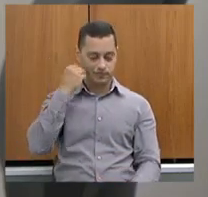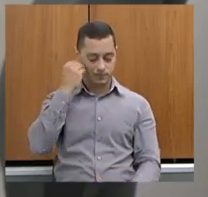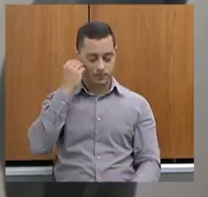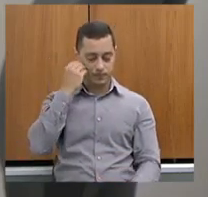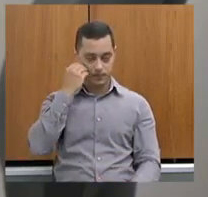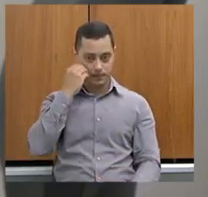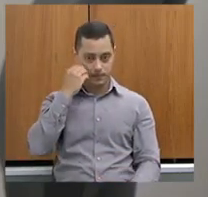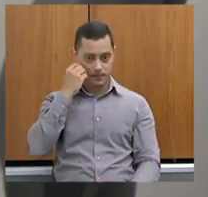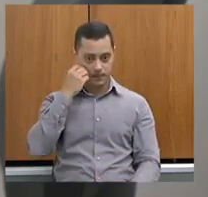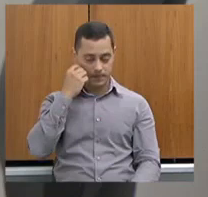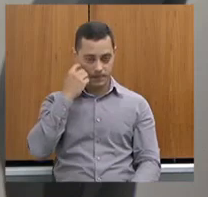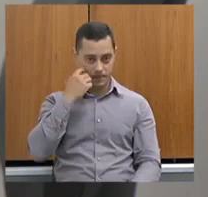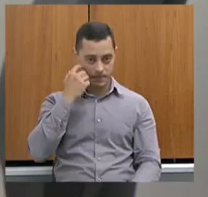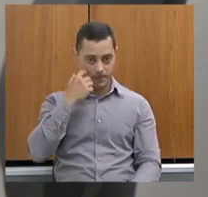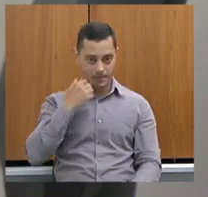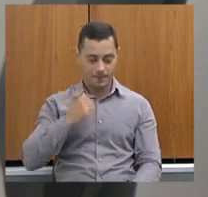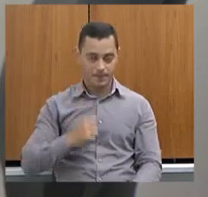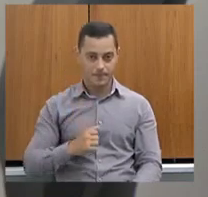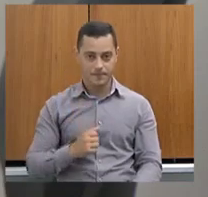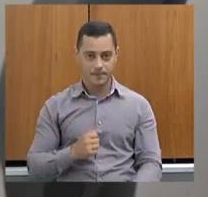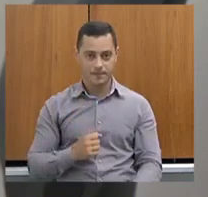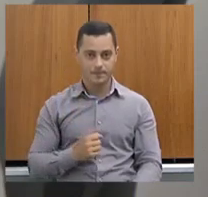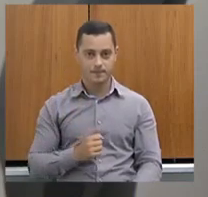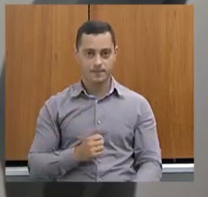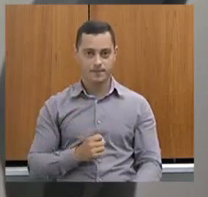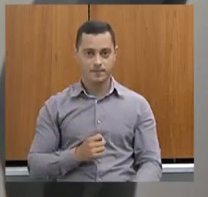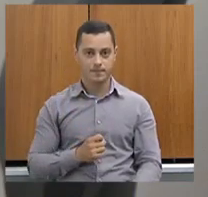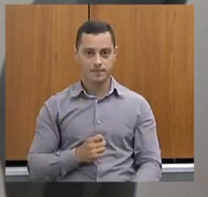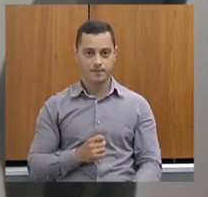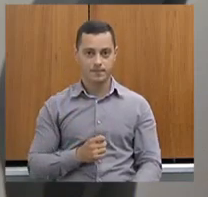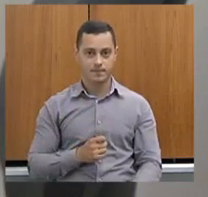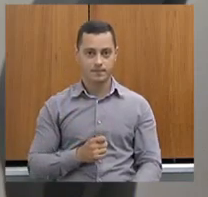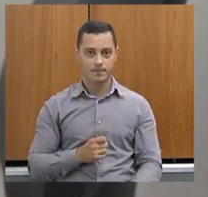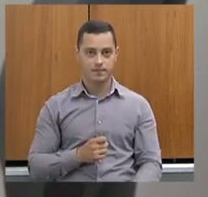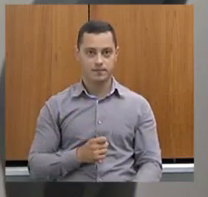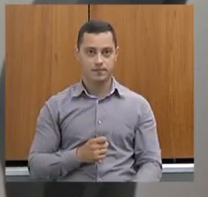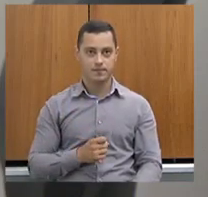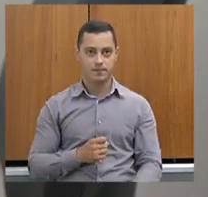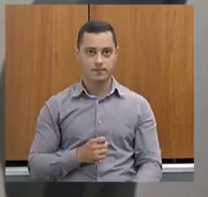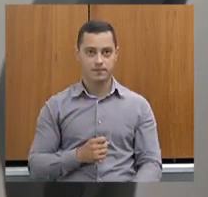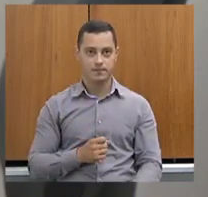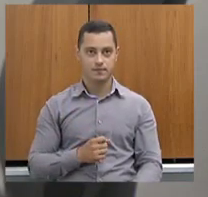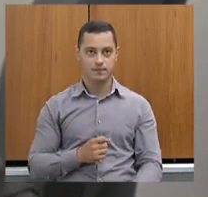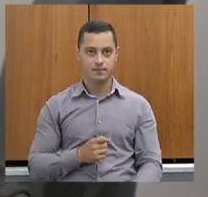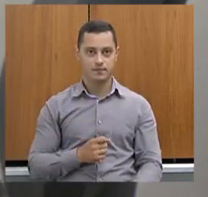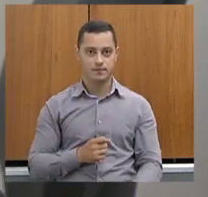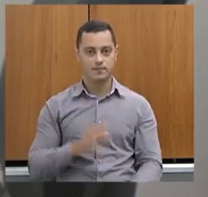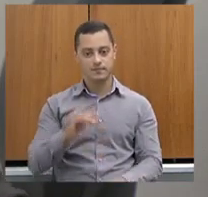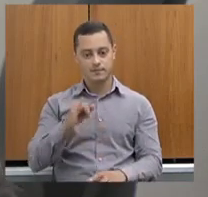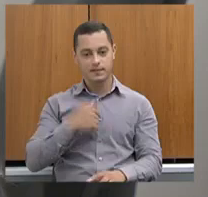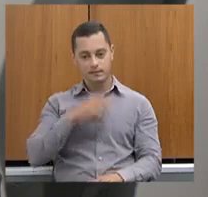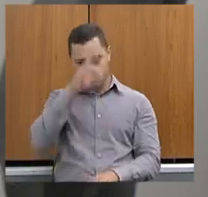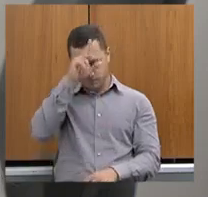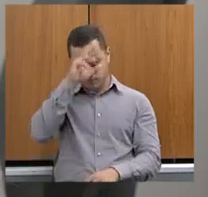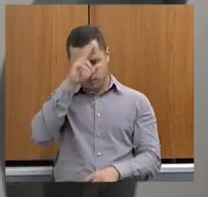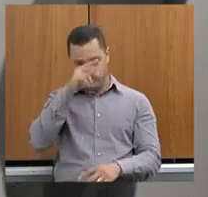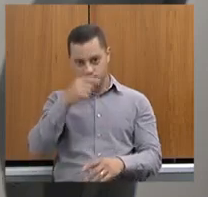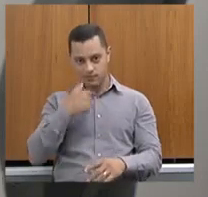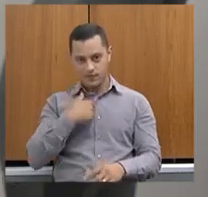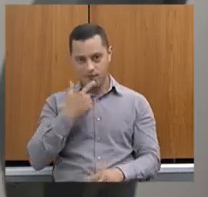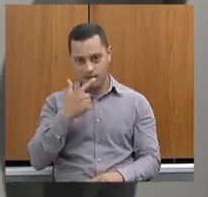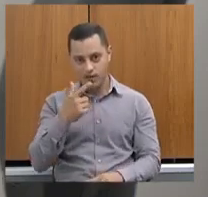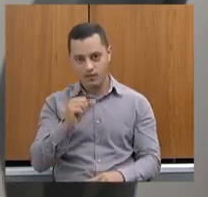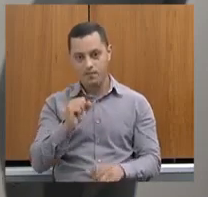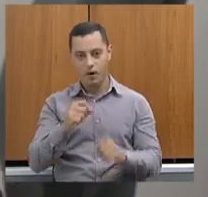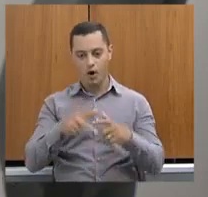se eu não estou equivocado Zé Maria Gomes equivocado Se tiver me corrige aqui enquanto Segundo